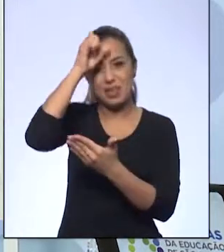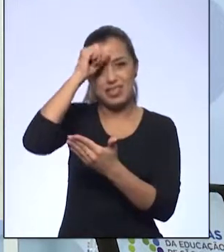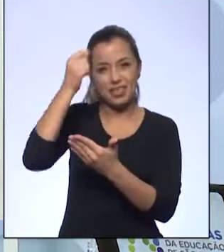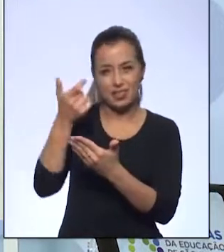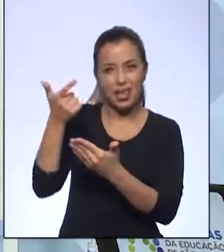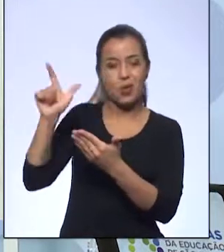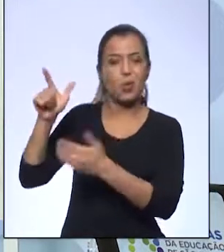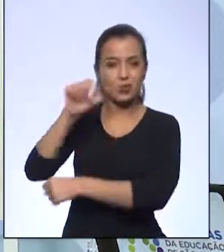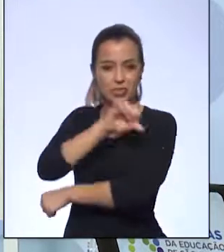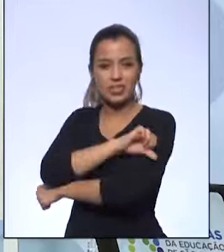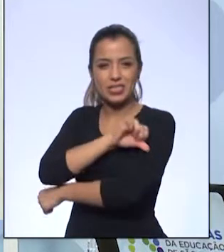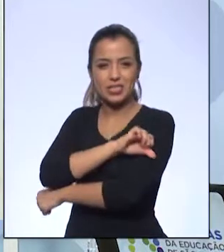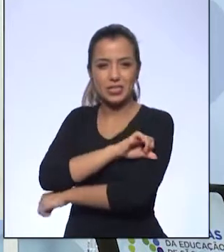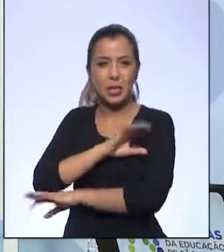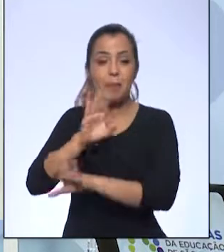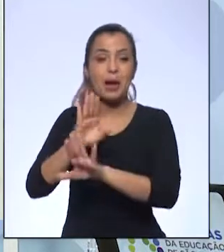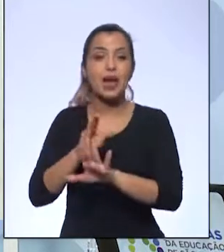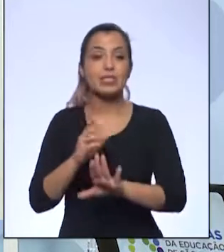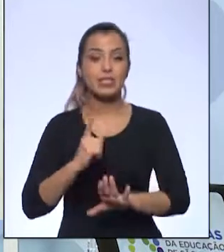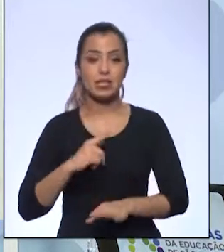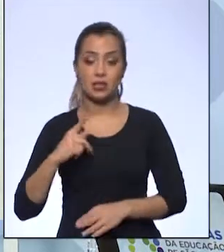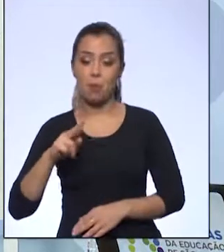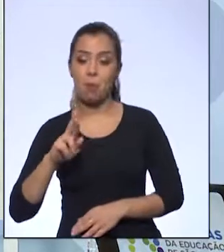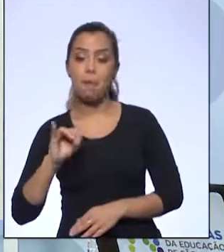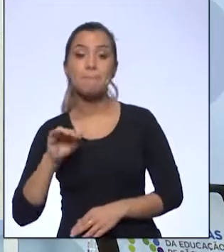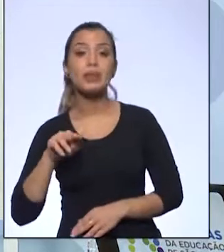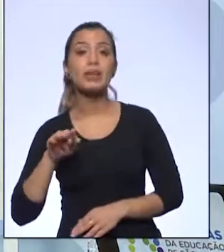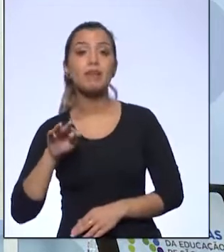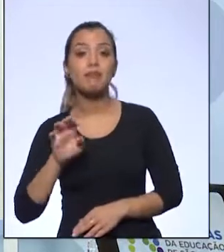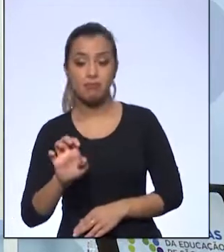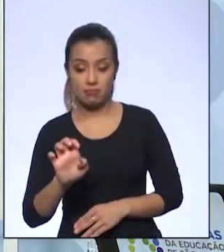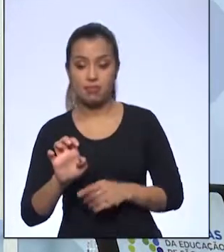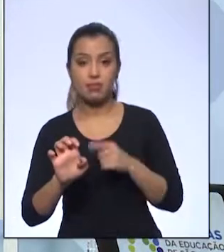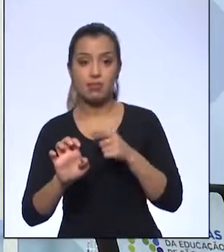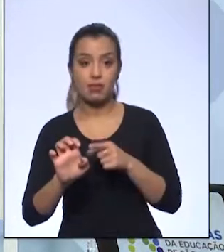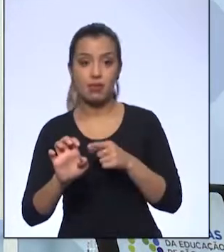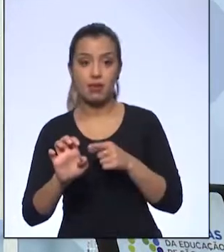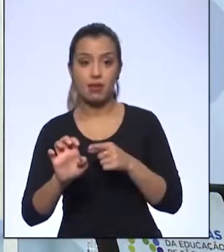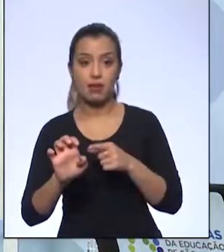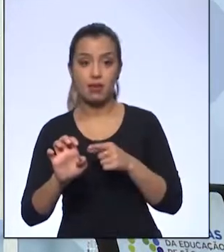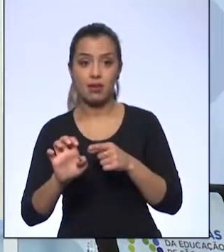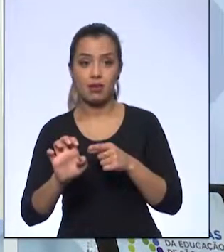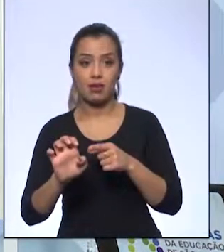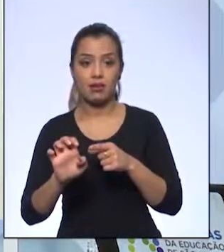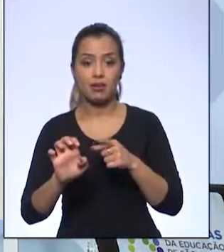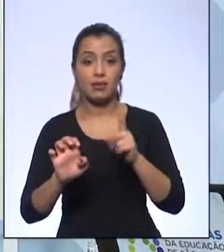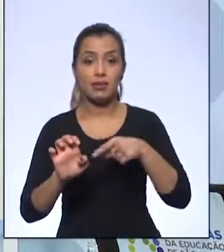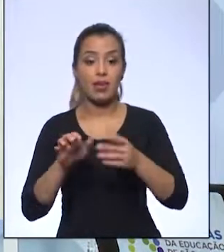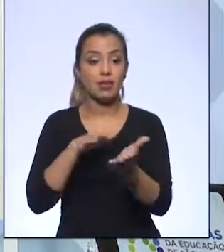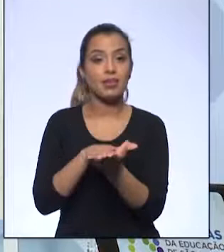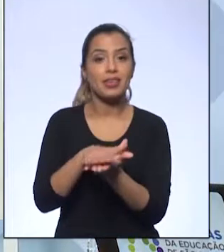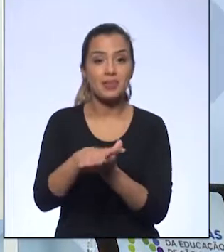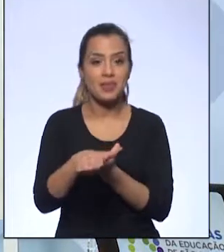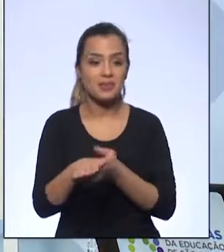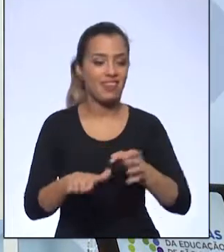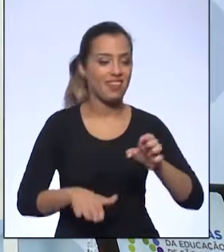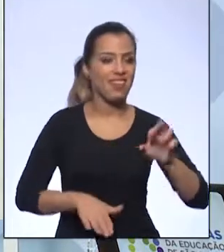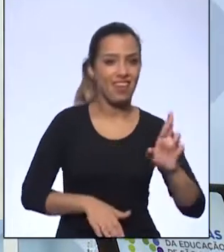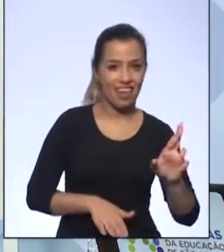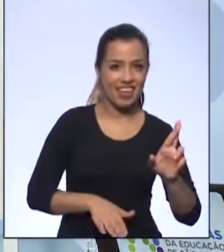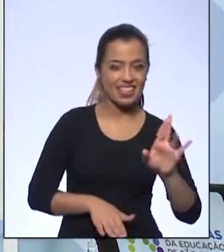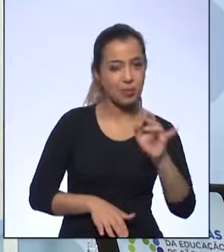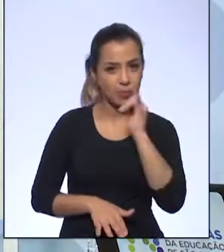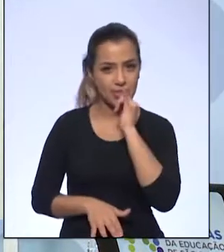é imprimir. Printer, impressora. Então, o que imprime, né? Então, você vai ter... E aí alguém perguntou da chapinha,